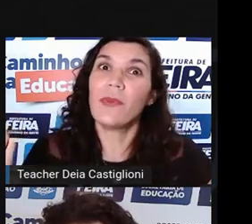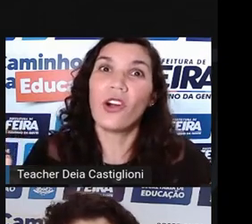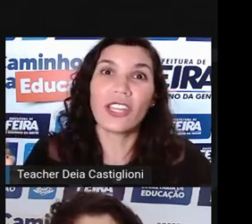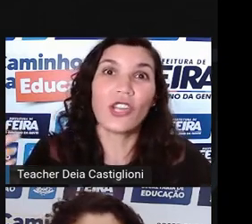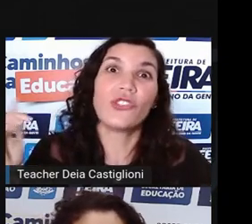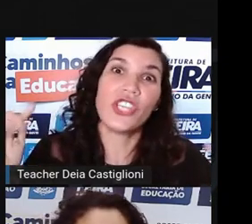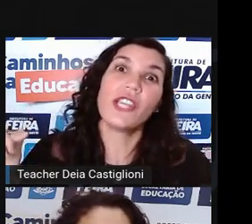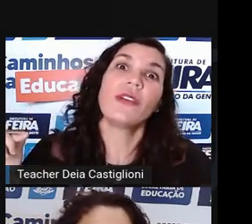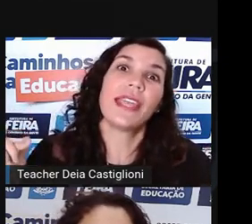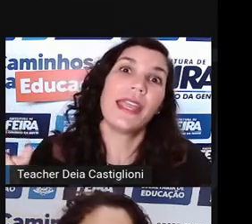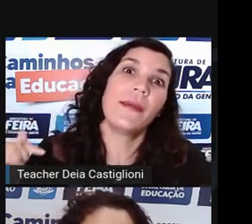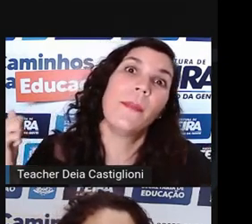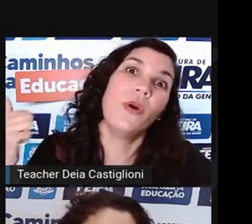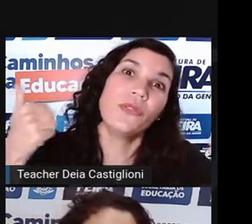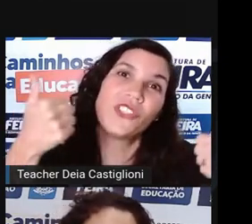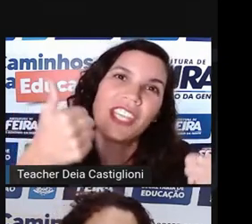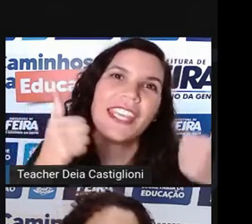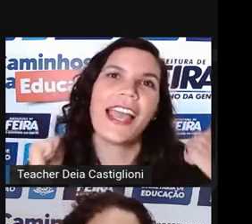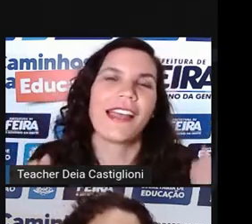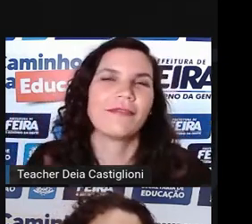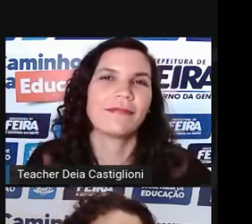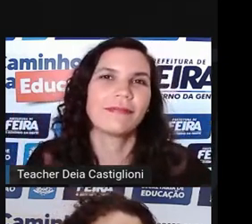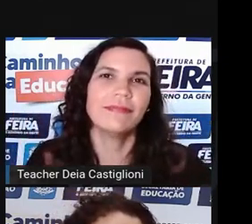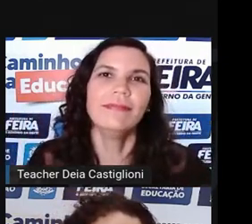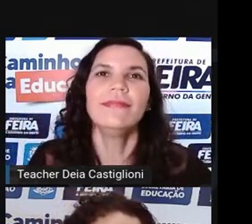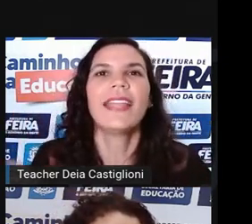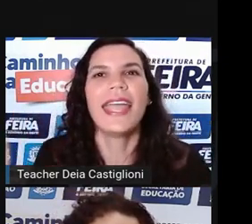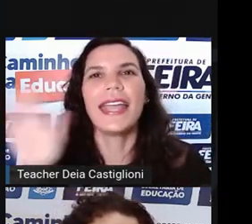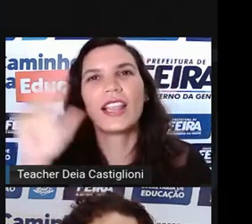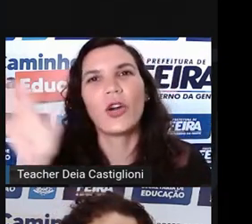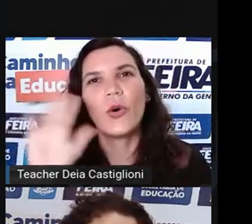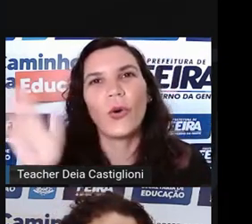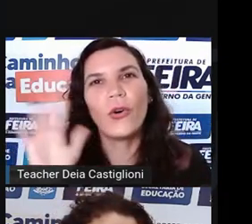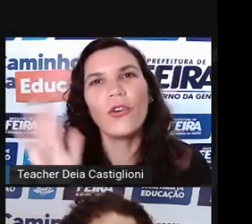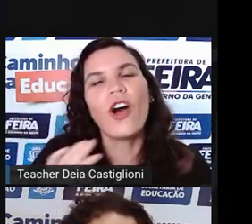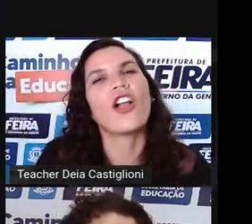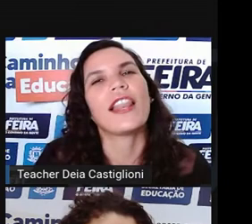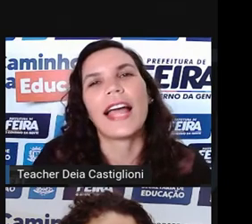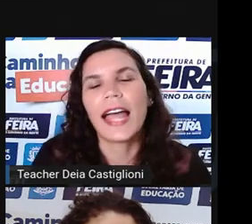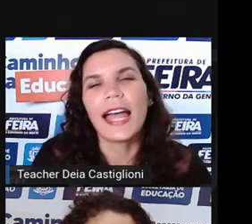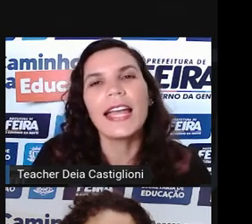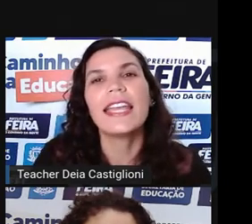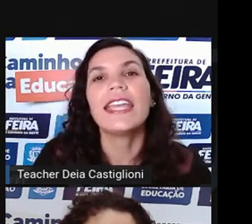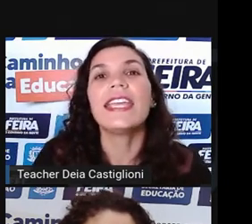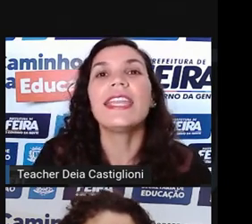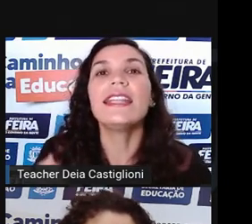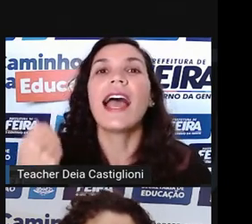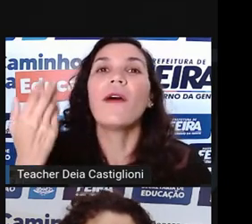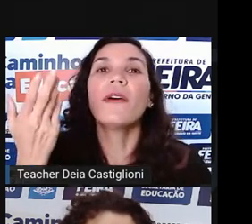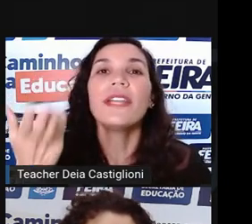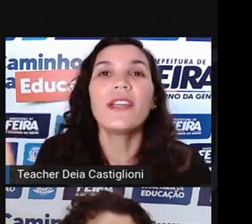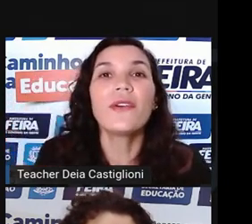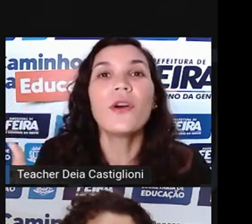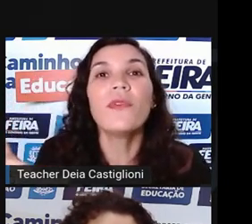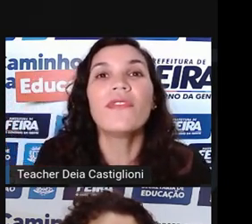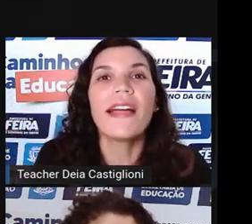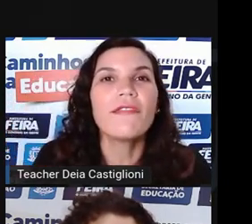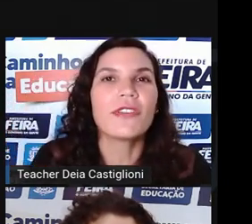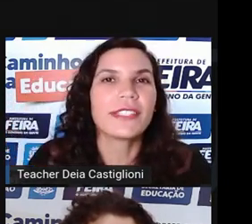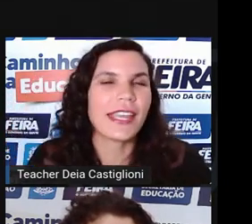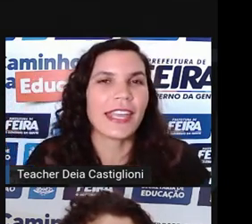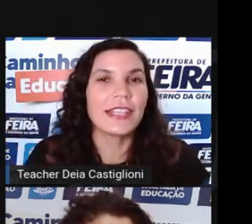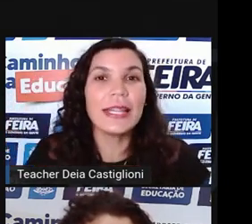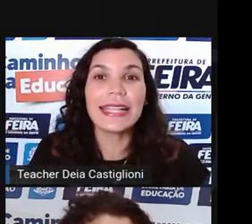good morning. Eu digo que bom dia. Hello, olá, and how are you? Como